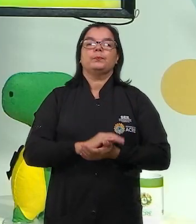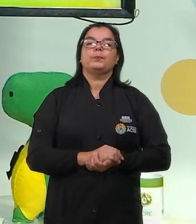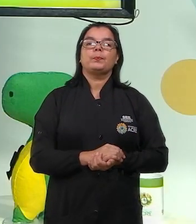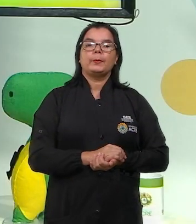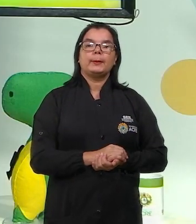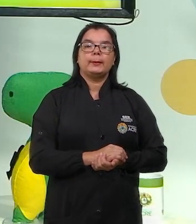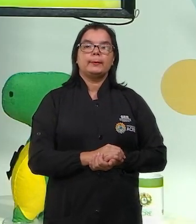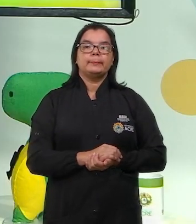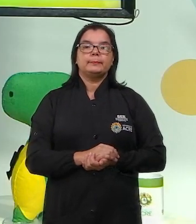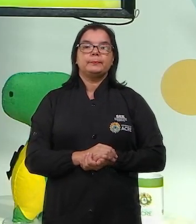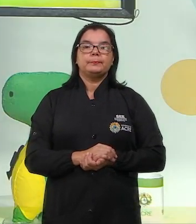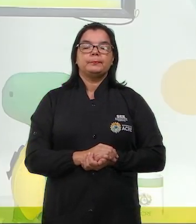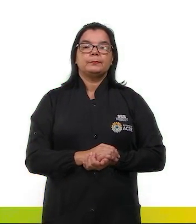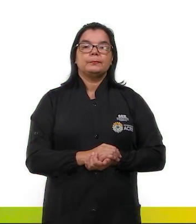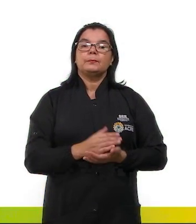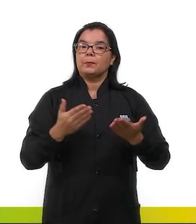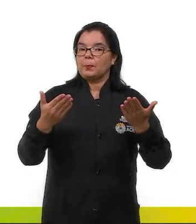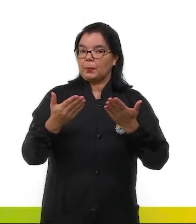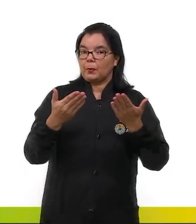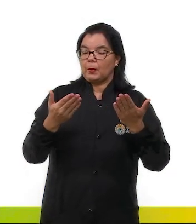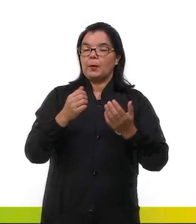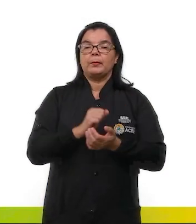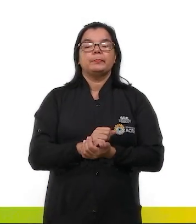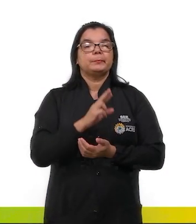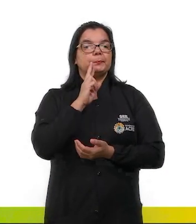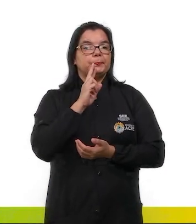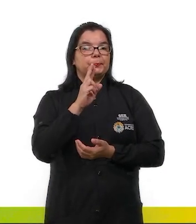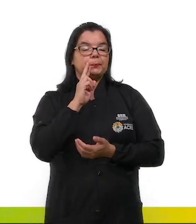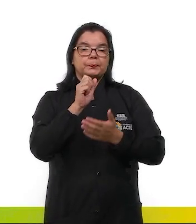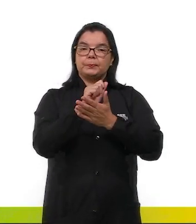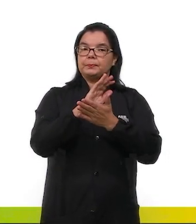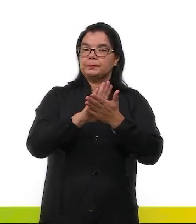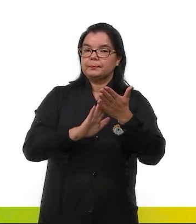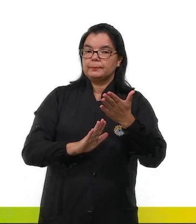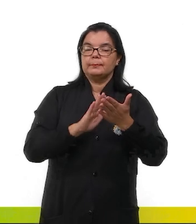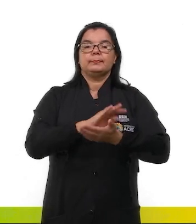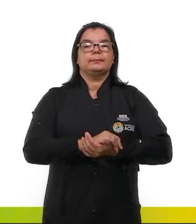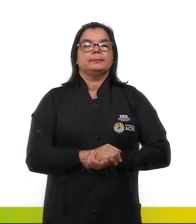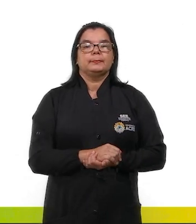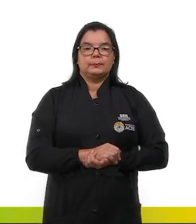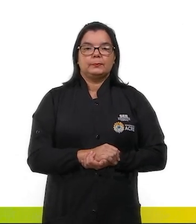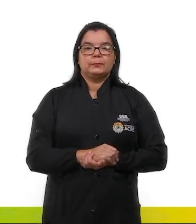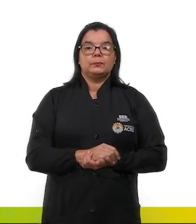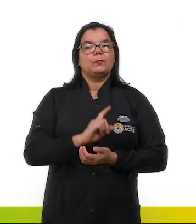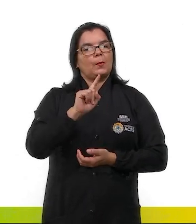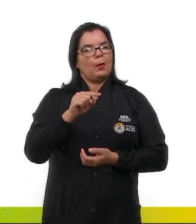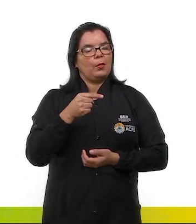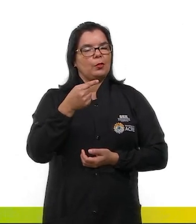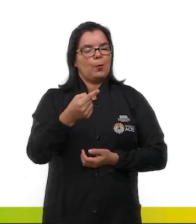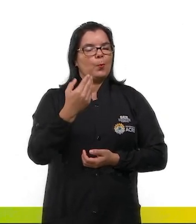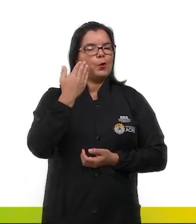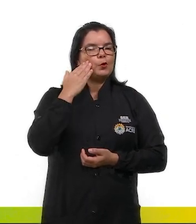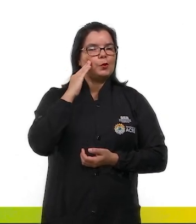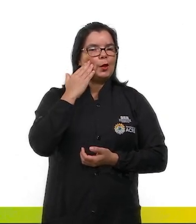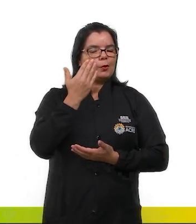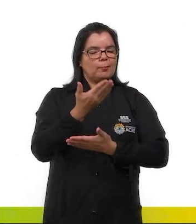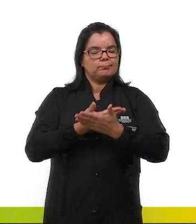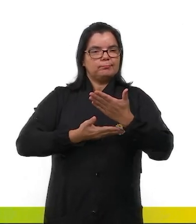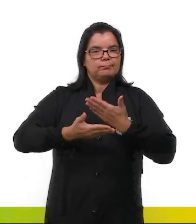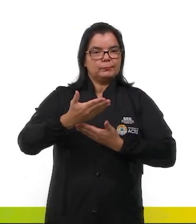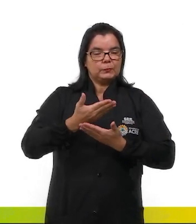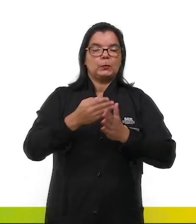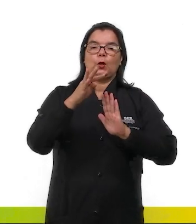interesse. Agora nós vamos seguir para a nossa atividade. Depois de compreender essa relação